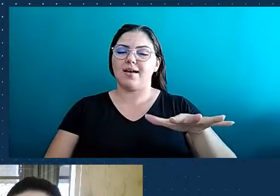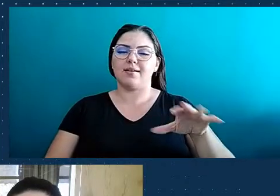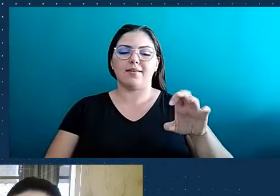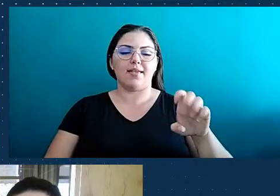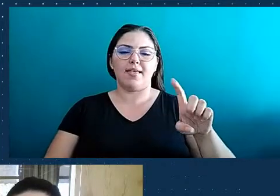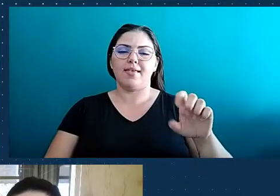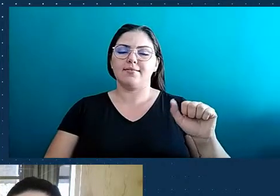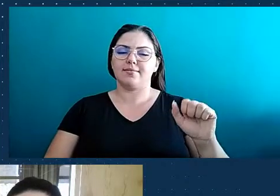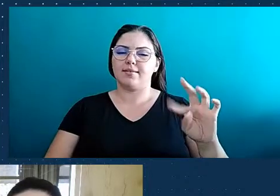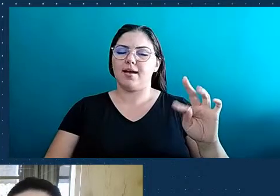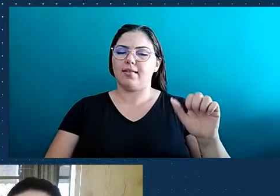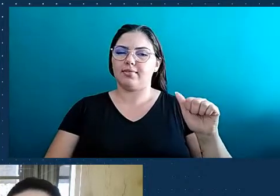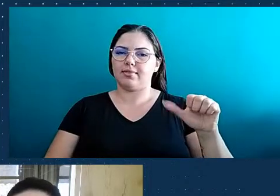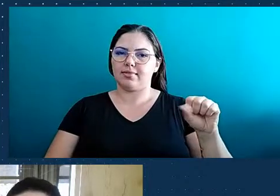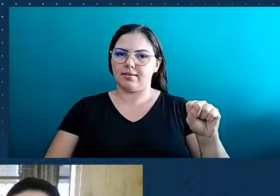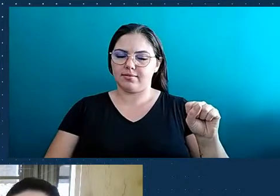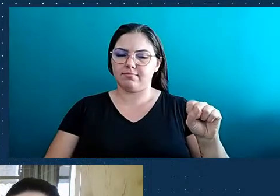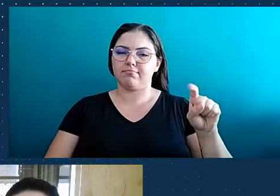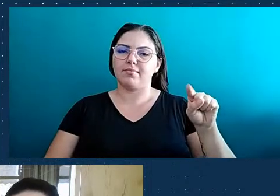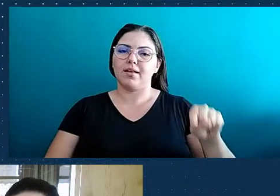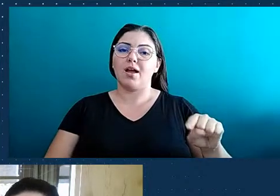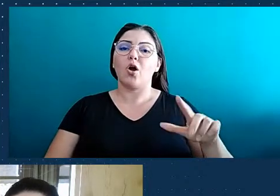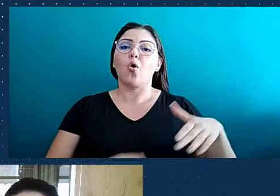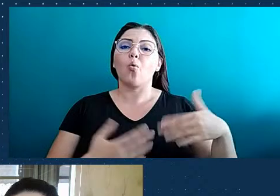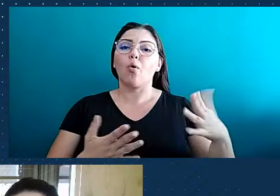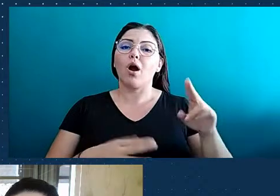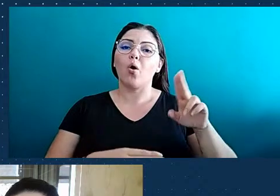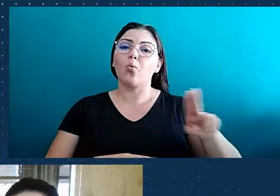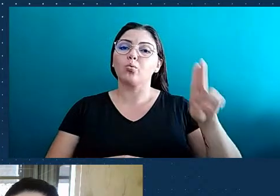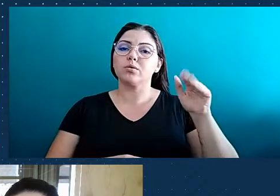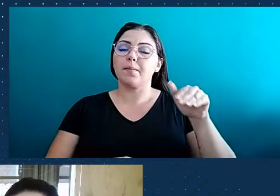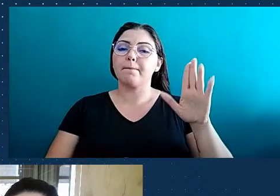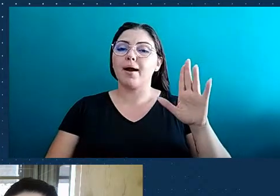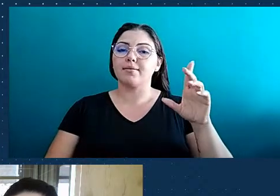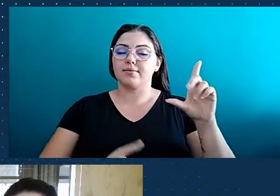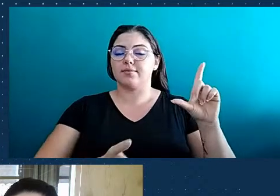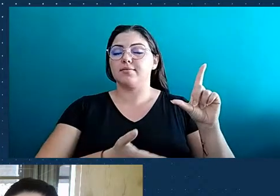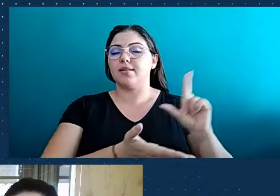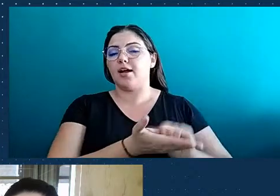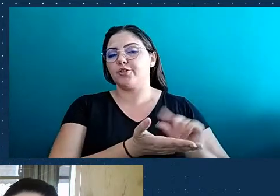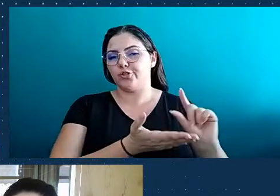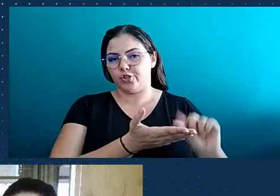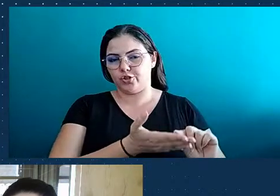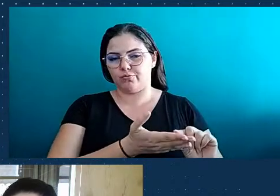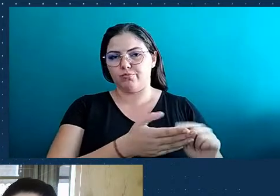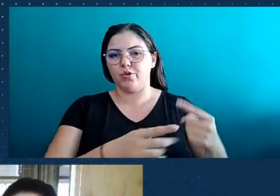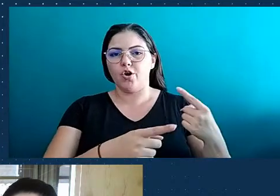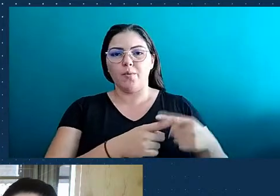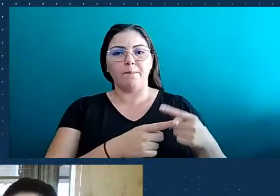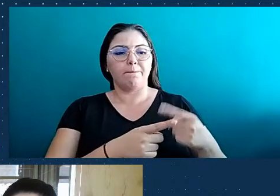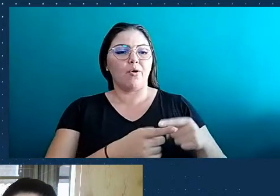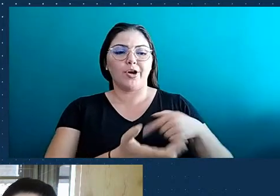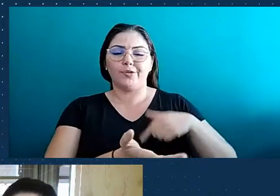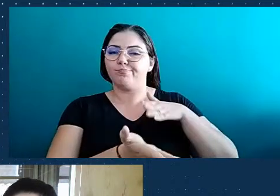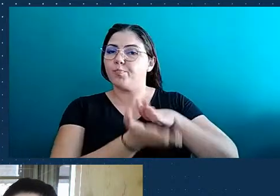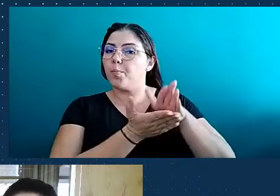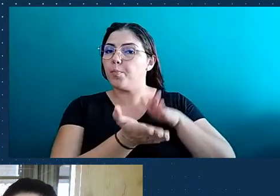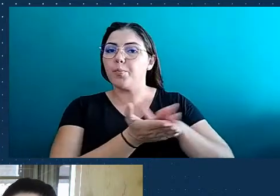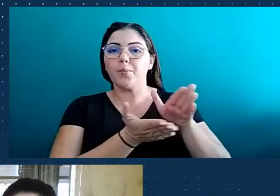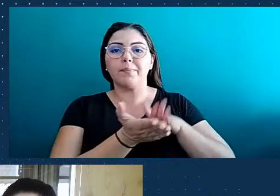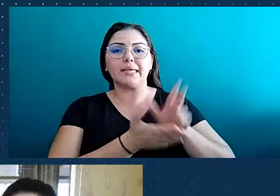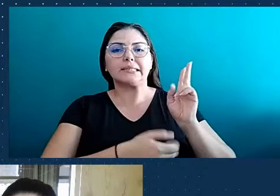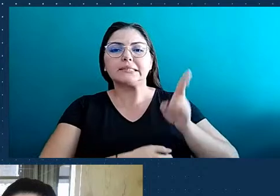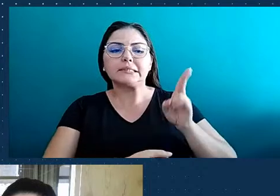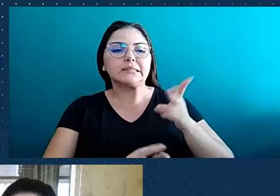de disparada em relação aos livros. Porque a todo momento se está publicando aí artigos